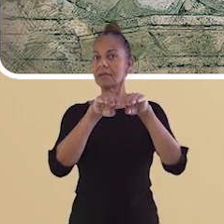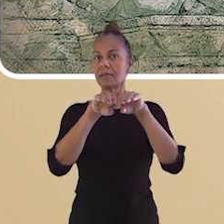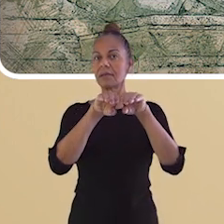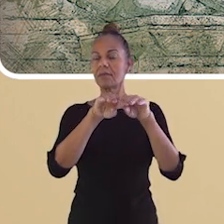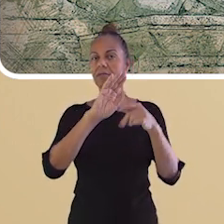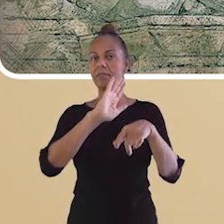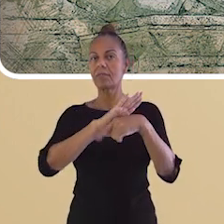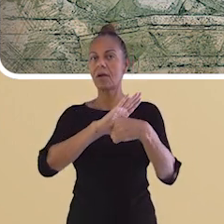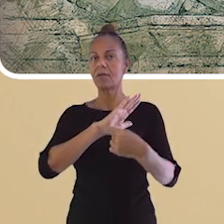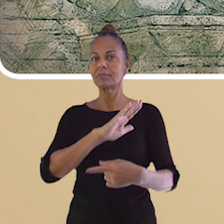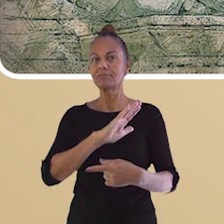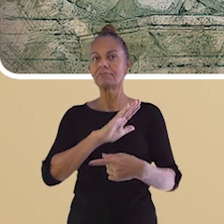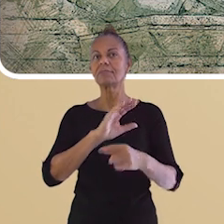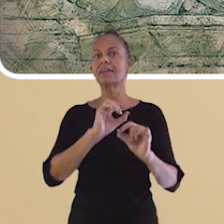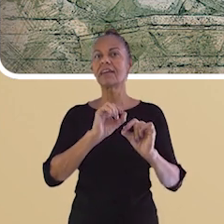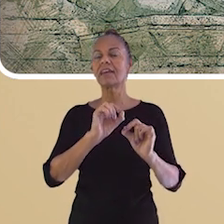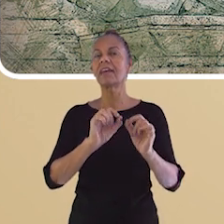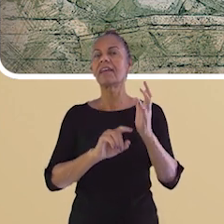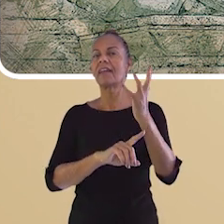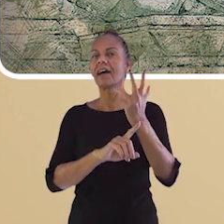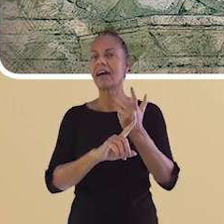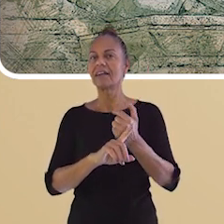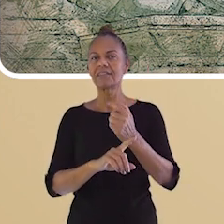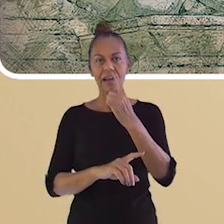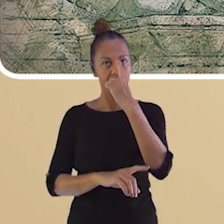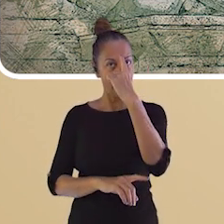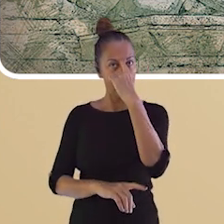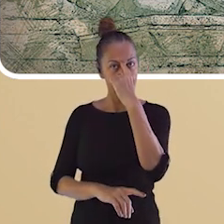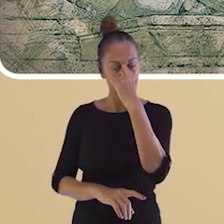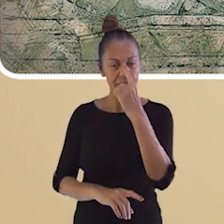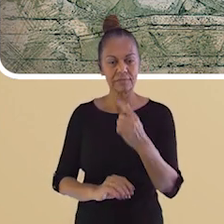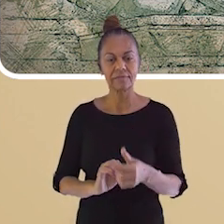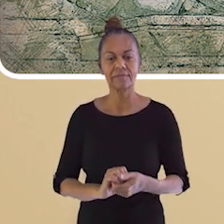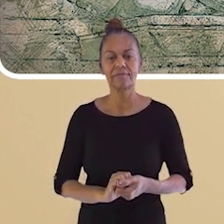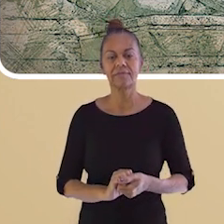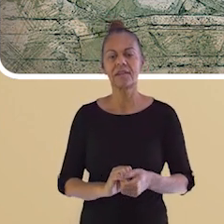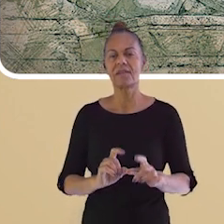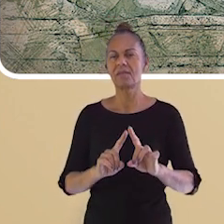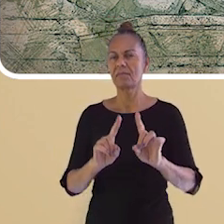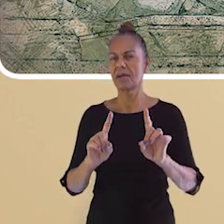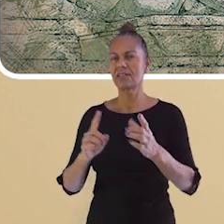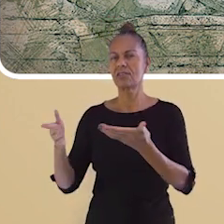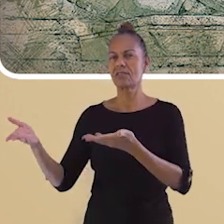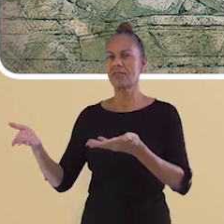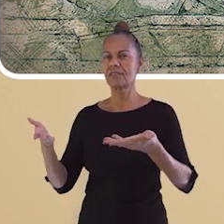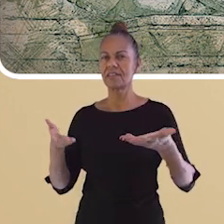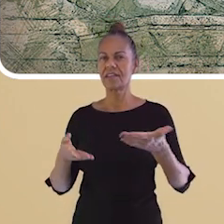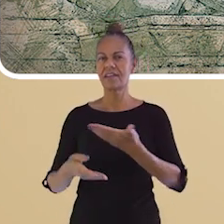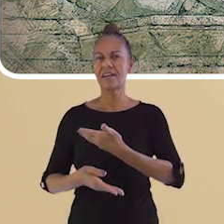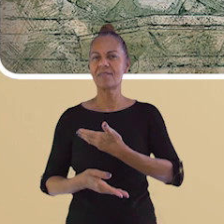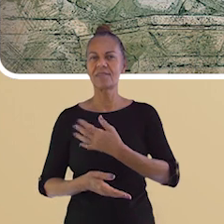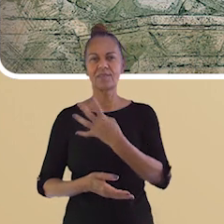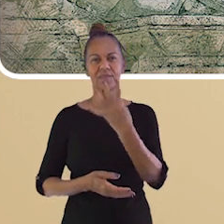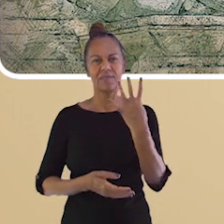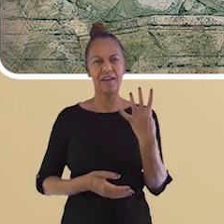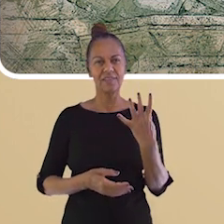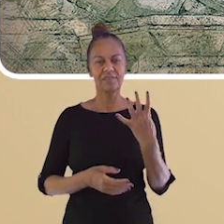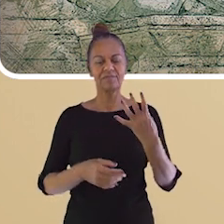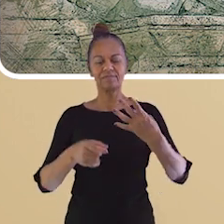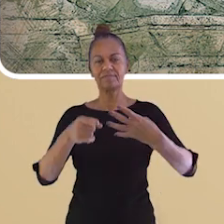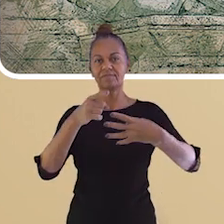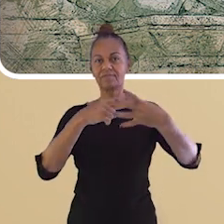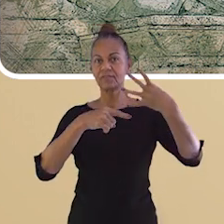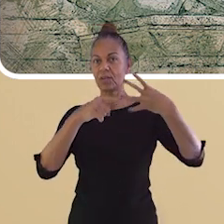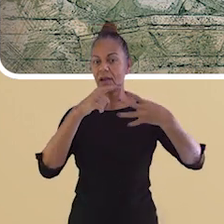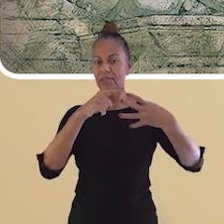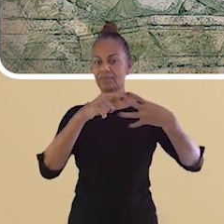grego, e nós vamos ver algumas delas hoje. Mas só que eu convidei 4 amigos para me ajudar, que eu imagino